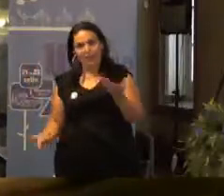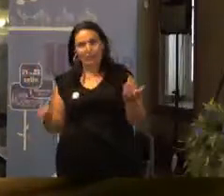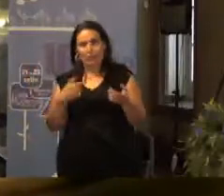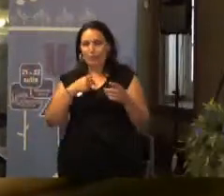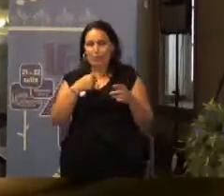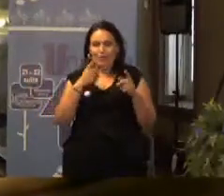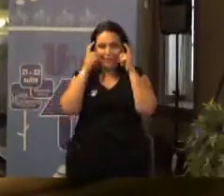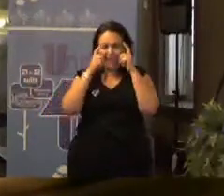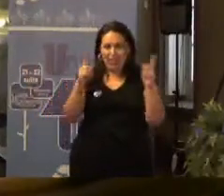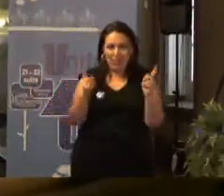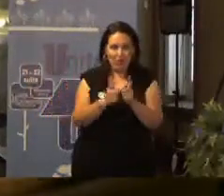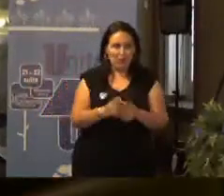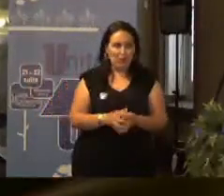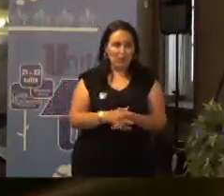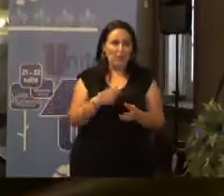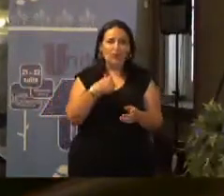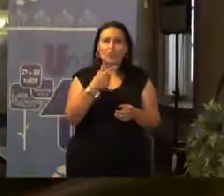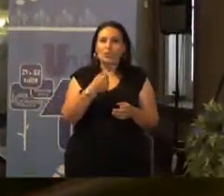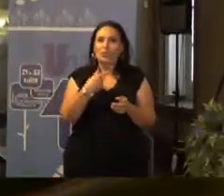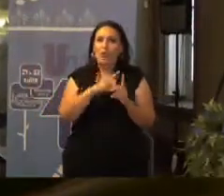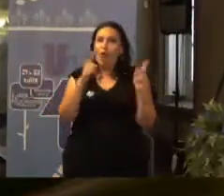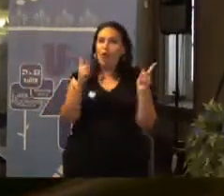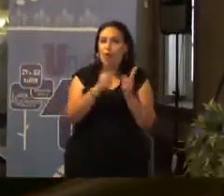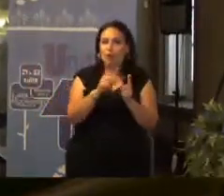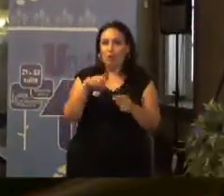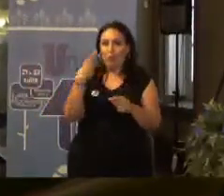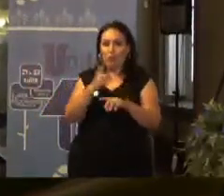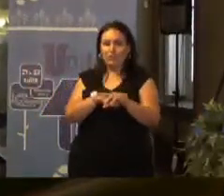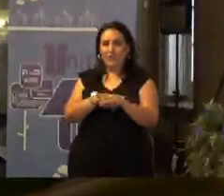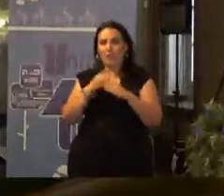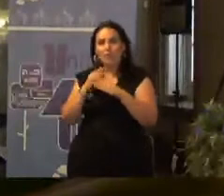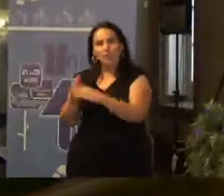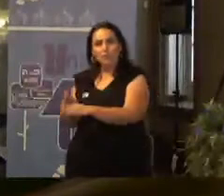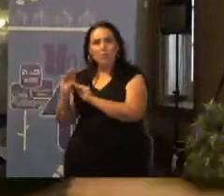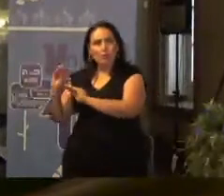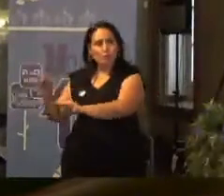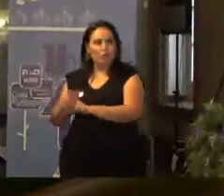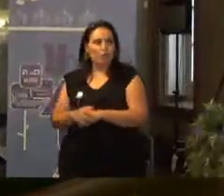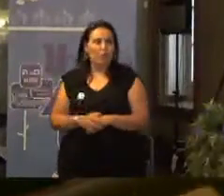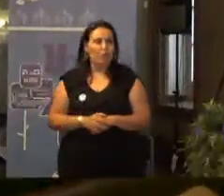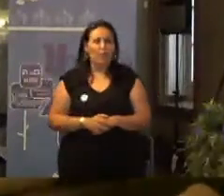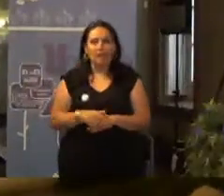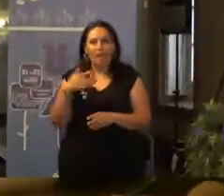vos explanar, e por isso eu vou deixar-lhe o resto do meu tempo para ele poder